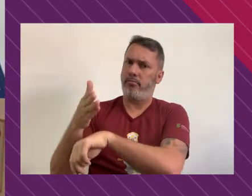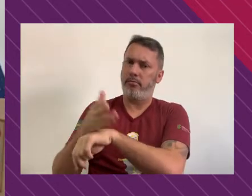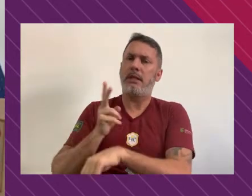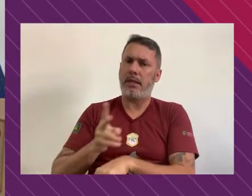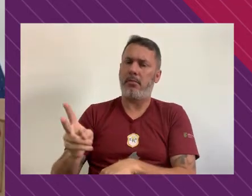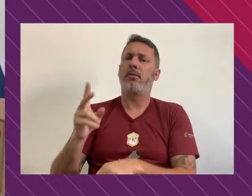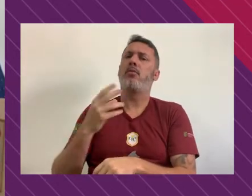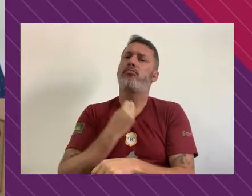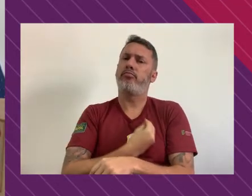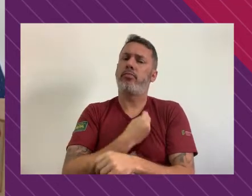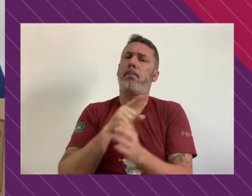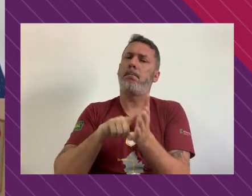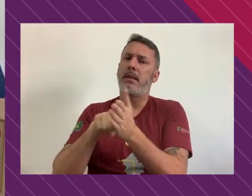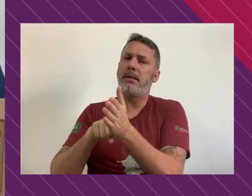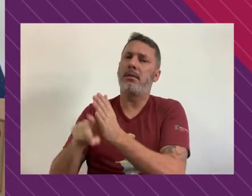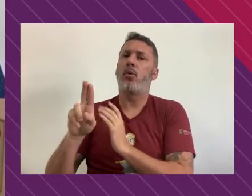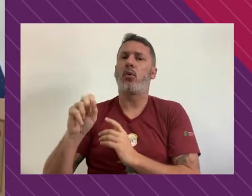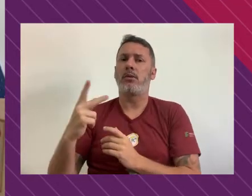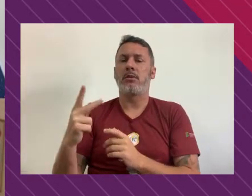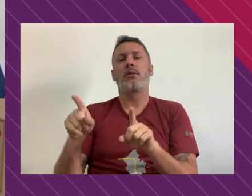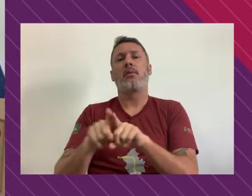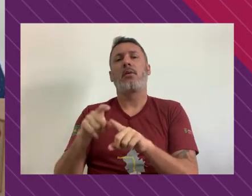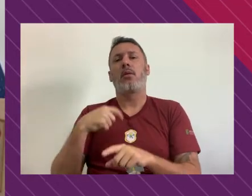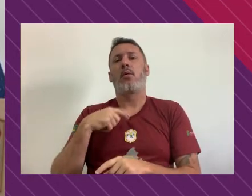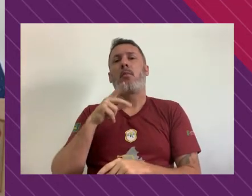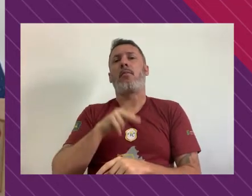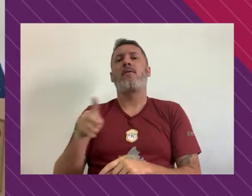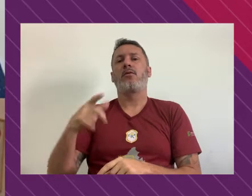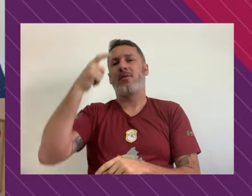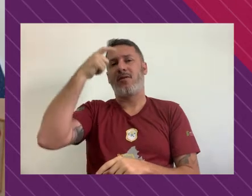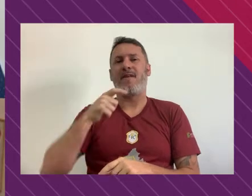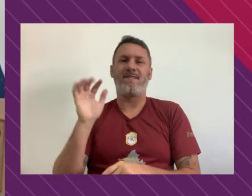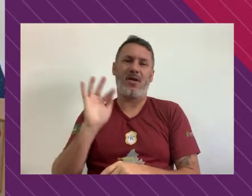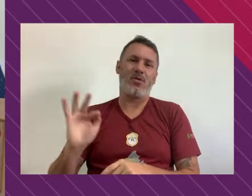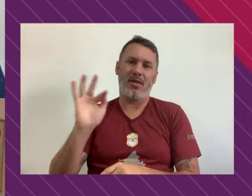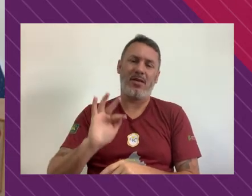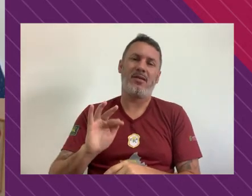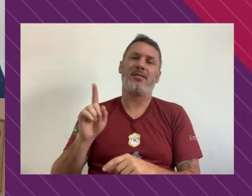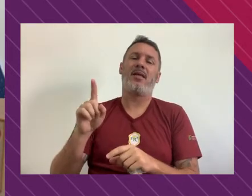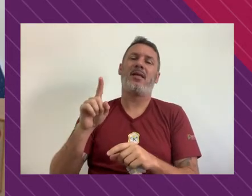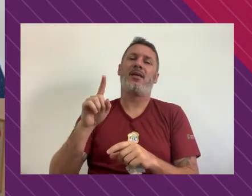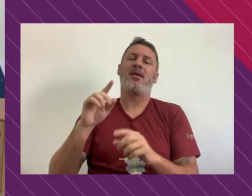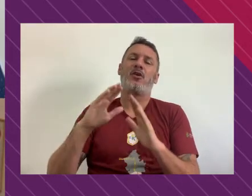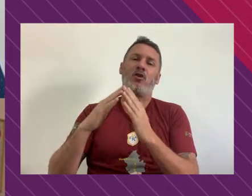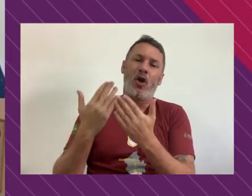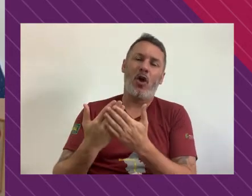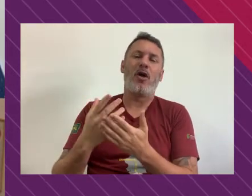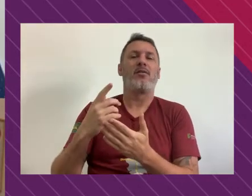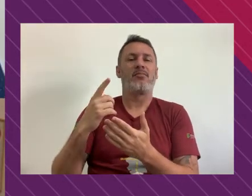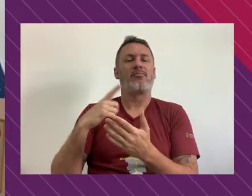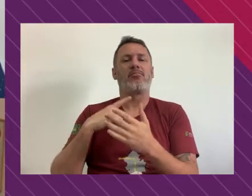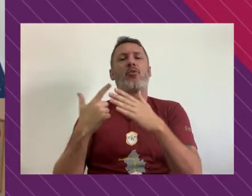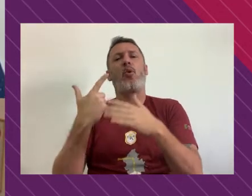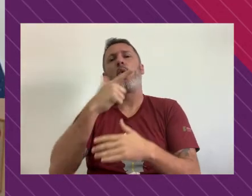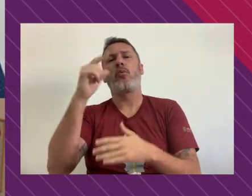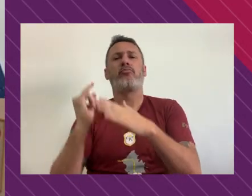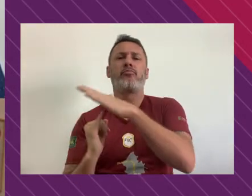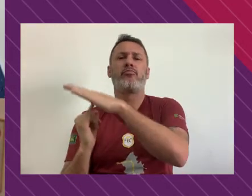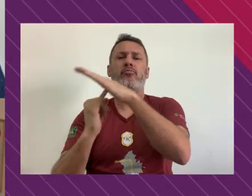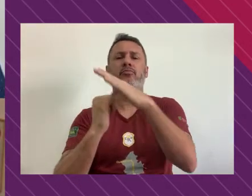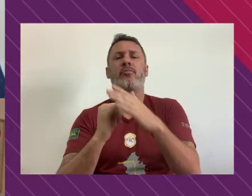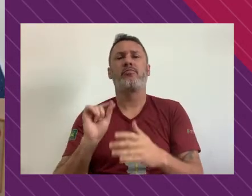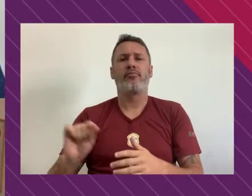na USP e também atuando aí como professor na Dom Cabral, na Escola Berge, entre outras instituições, e com uma